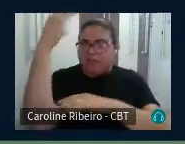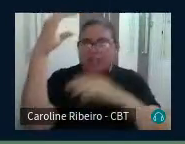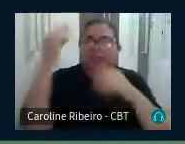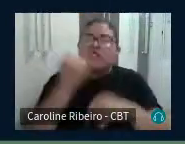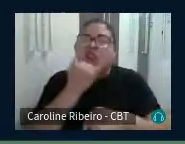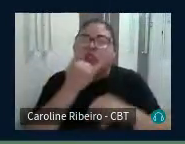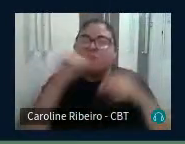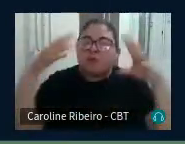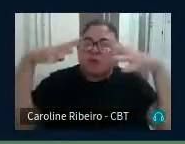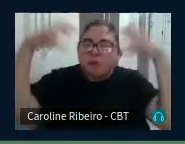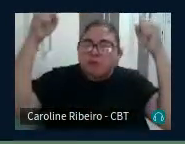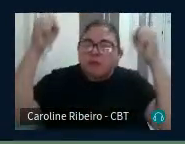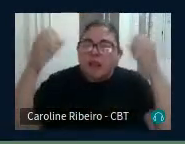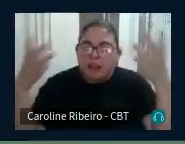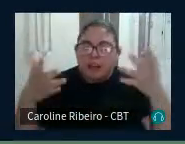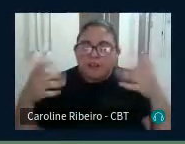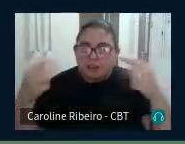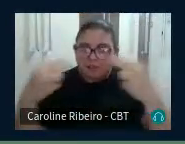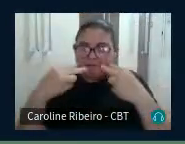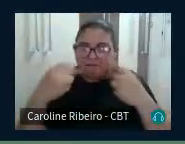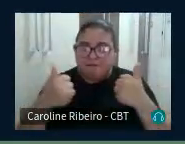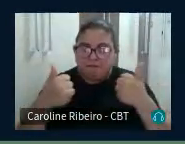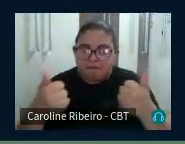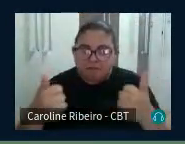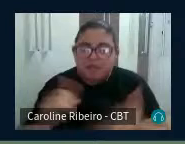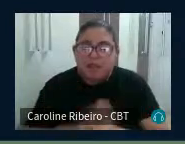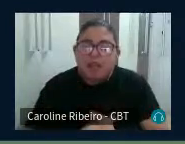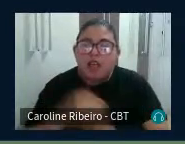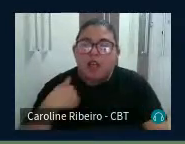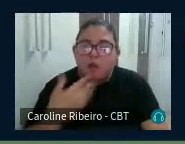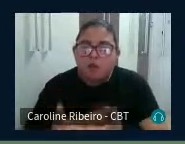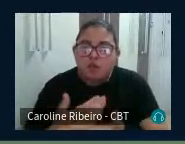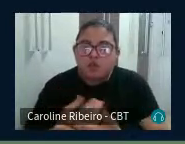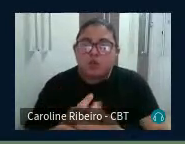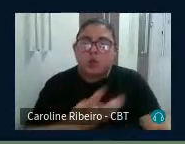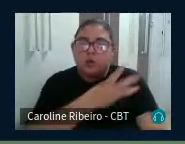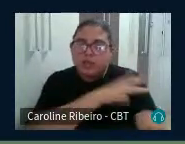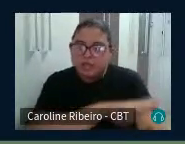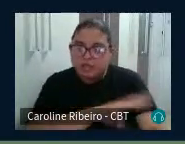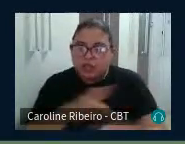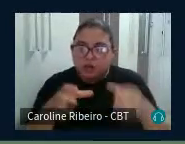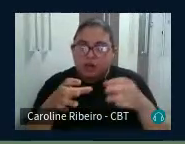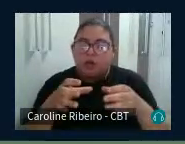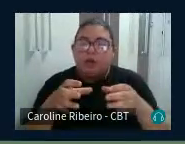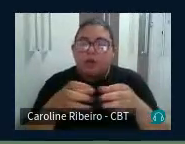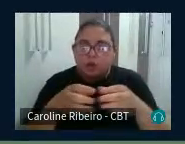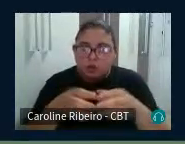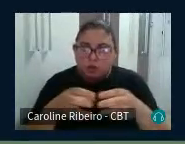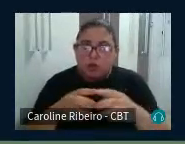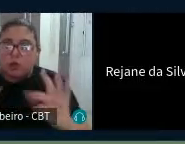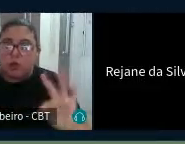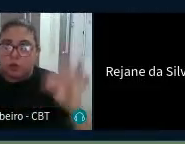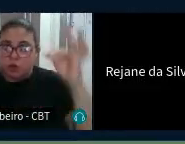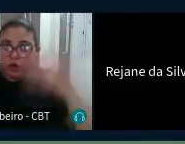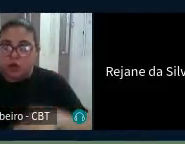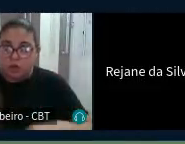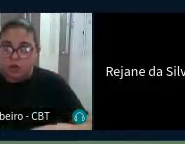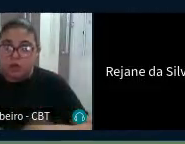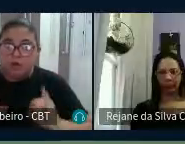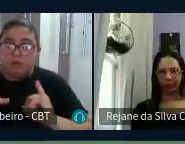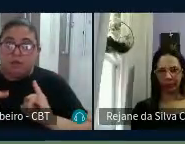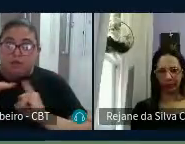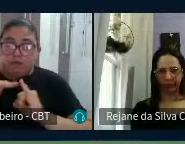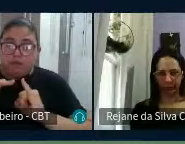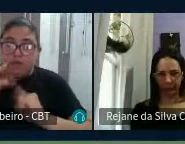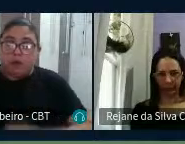luz. Pronto, eu sou Rainer Gröner, muito prazer, do bacharelado em turismo, do terceiro semestre do bacharelado em turismo do Instituto